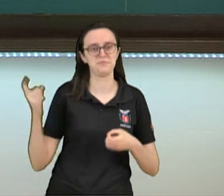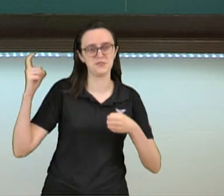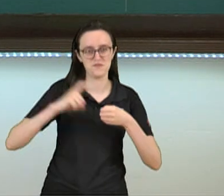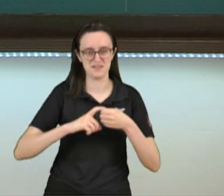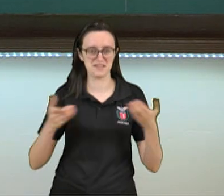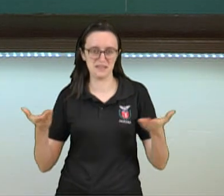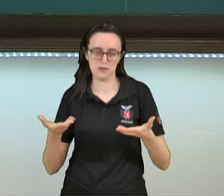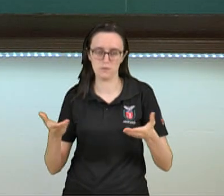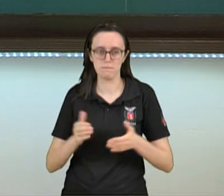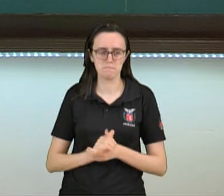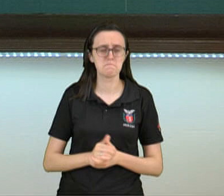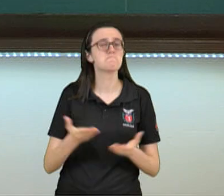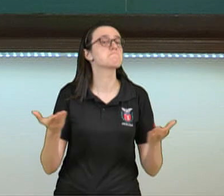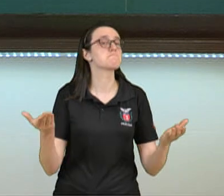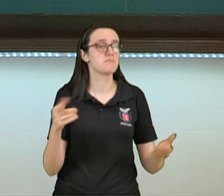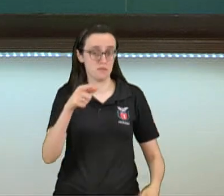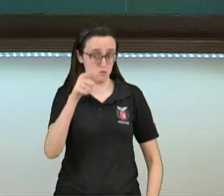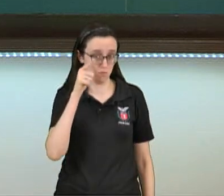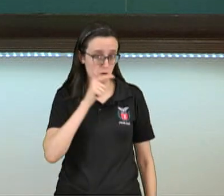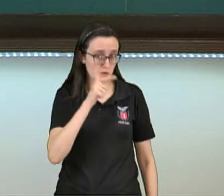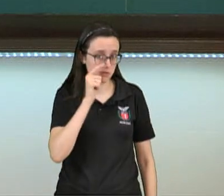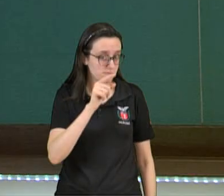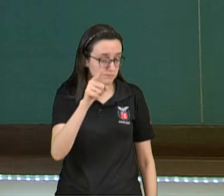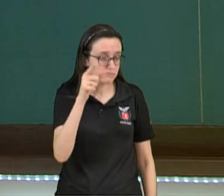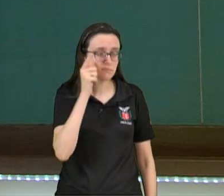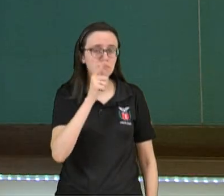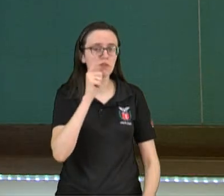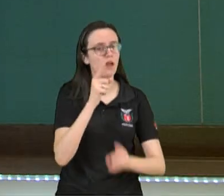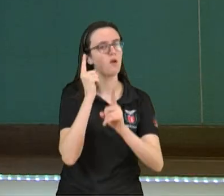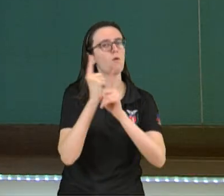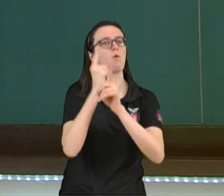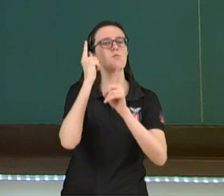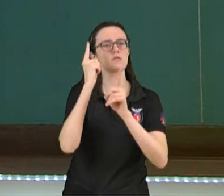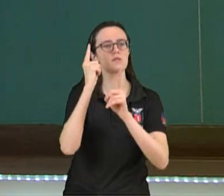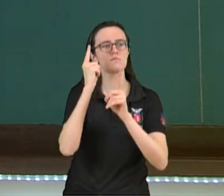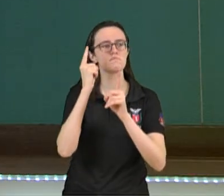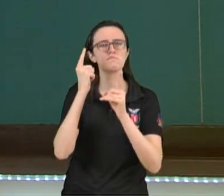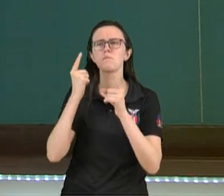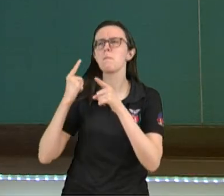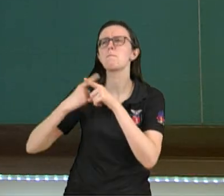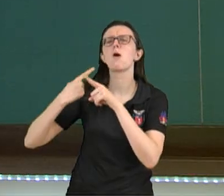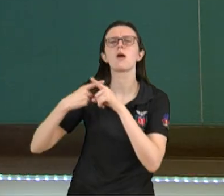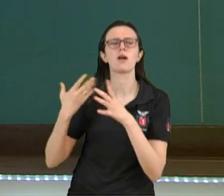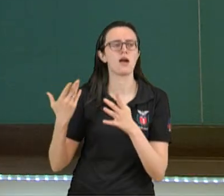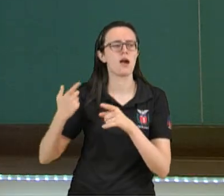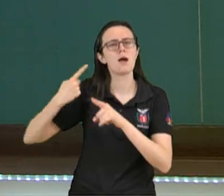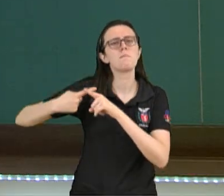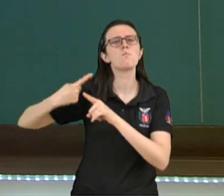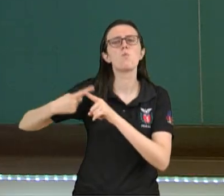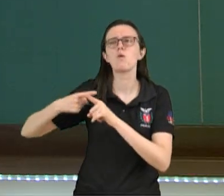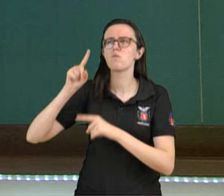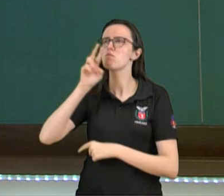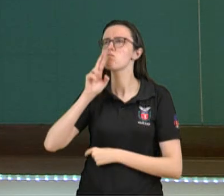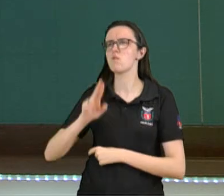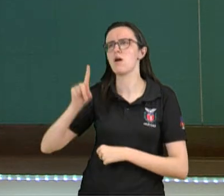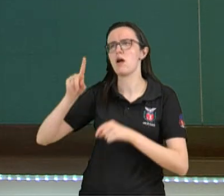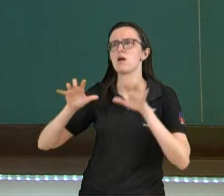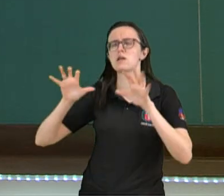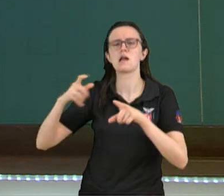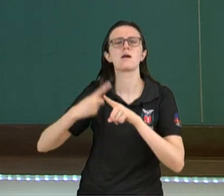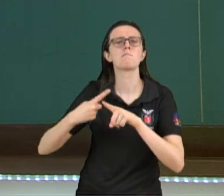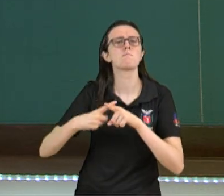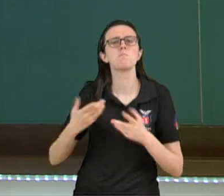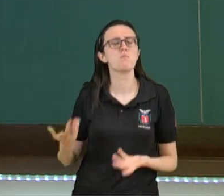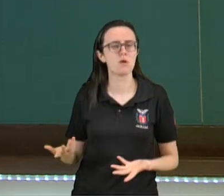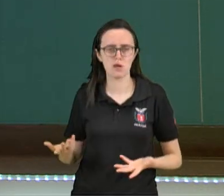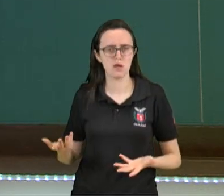Voltamos, pessoal. E aí, conseguiram encontrar o porquê dos resultados apresentados nas